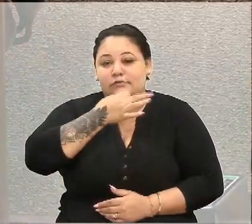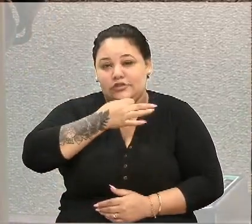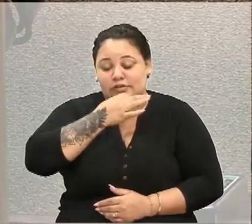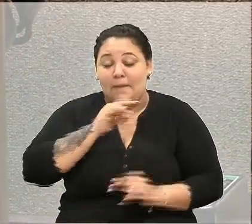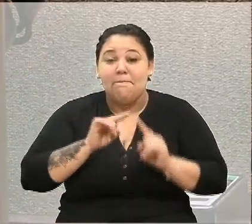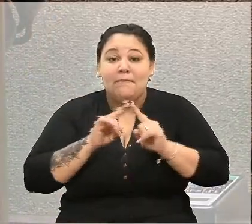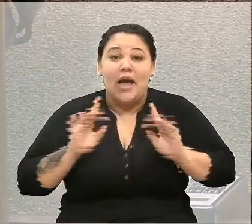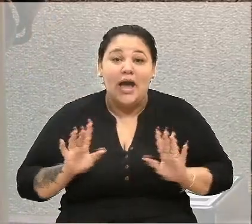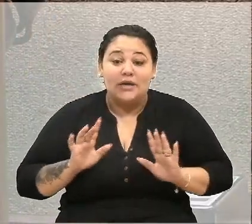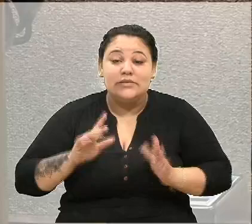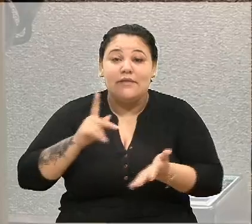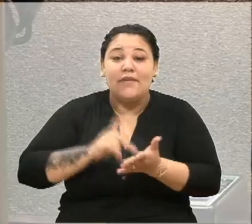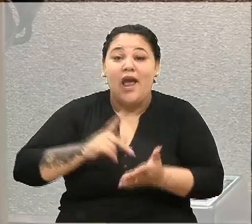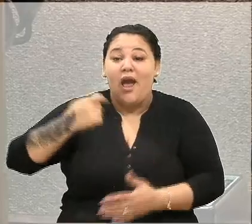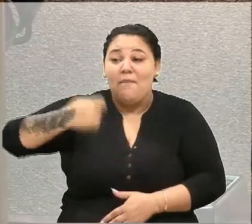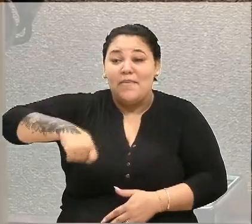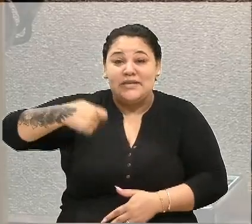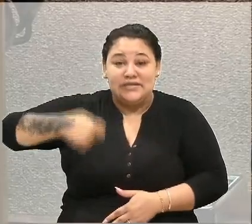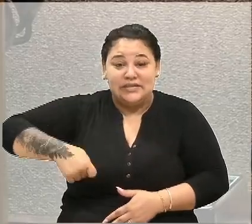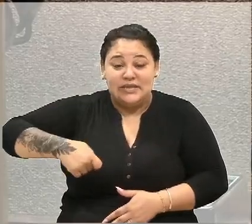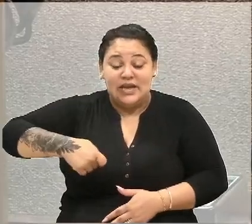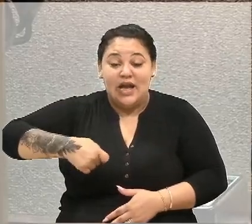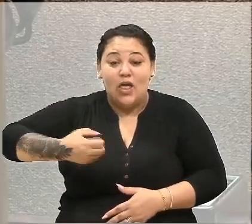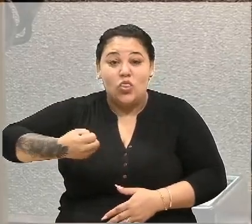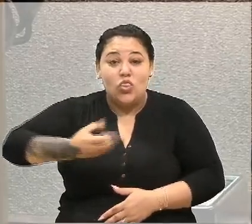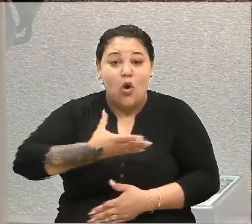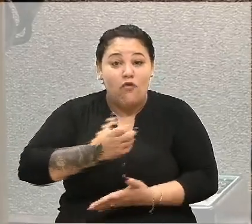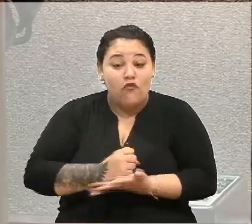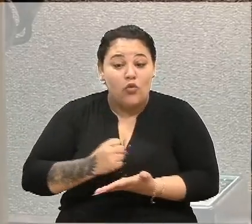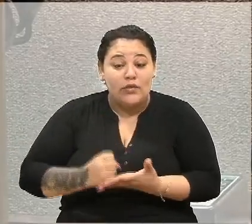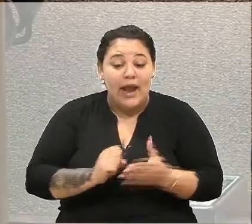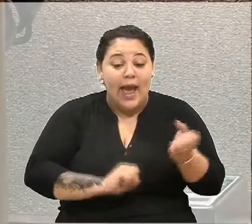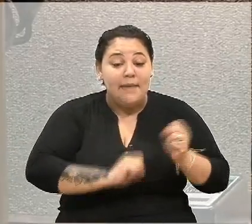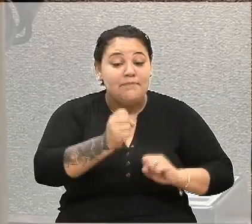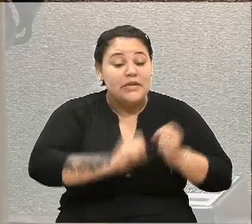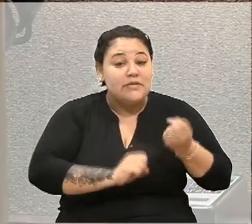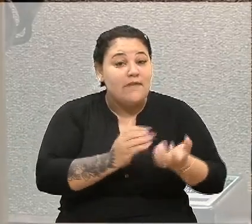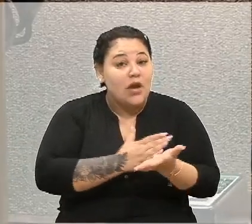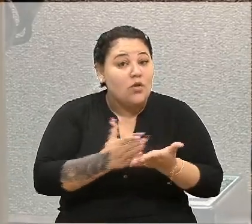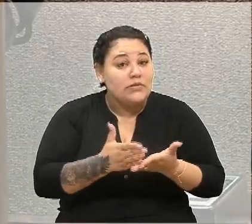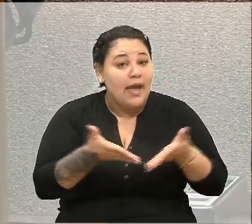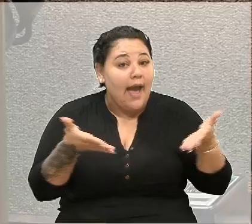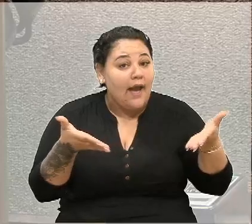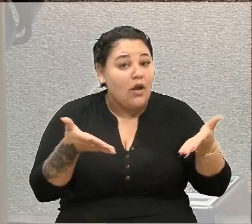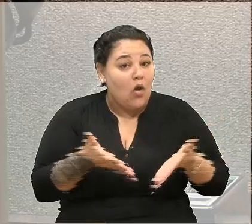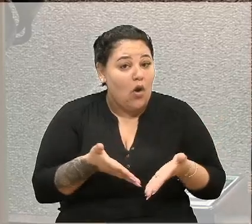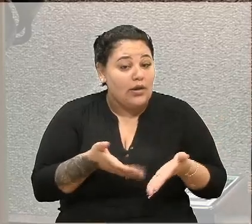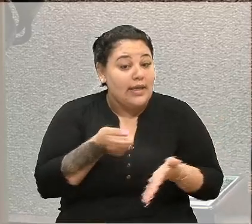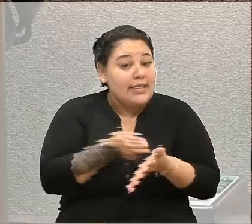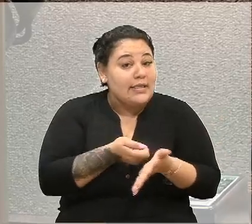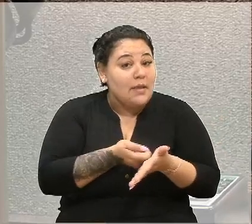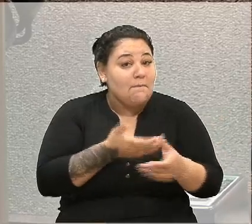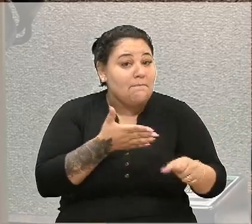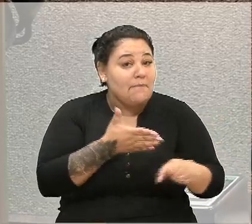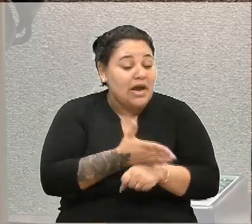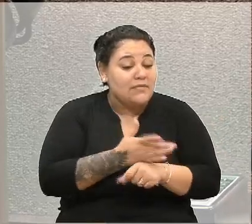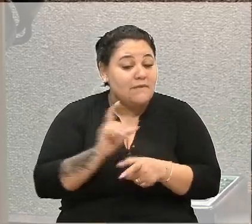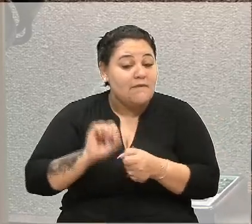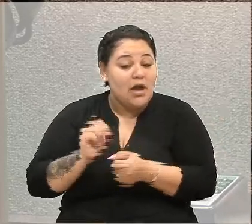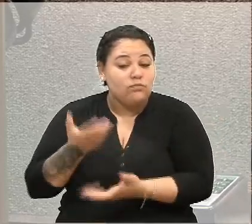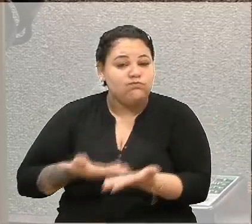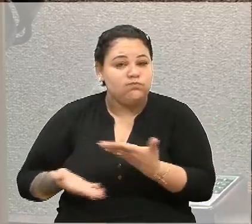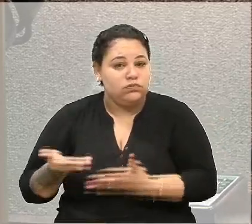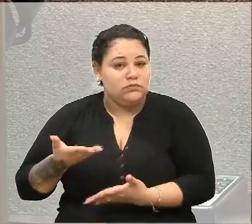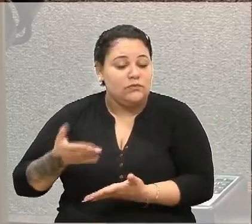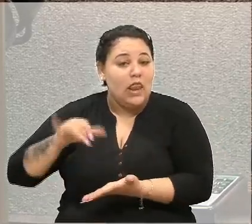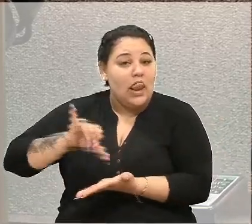gente precisa é que esta empresa que está se credenciando, que está desejando a fazer a prestação de